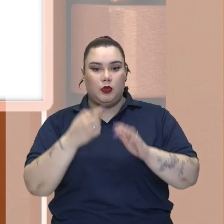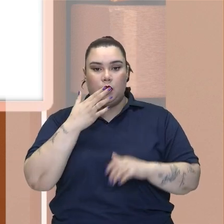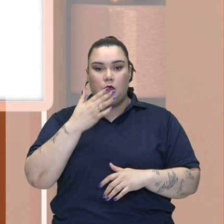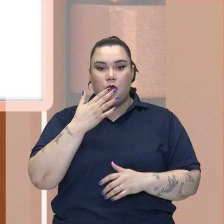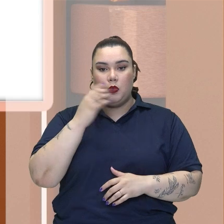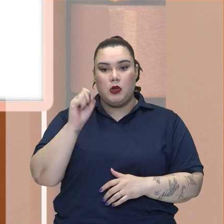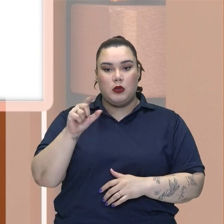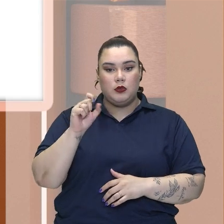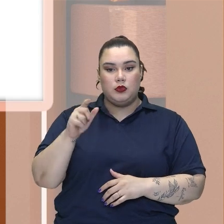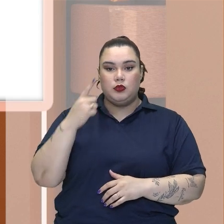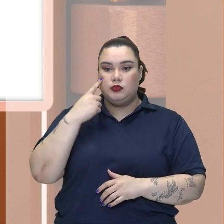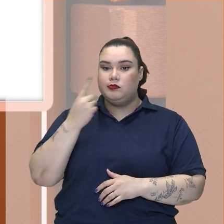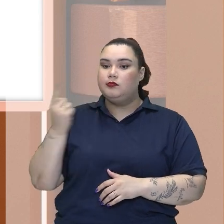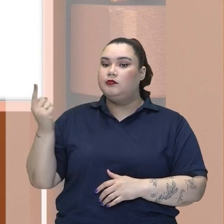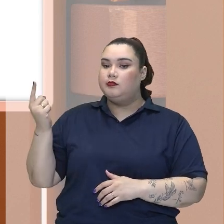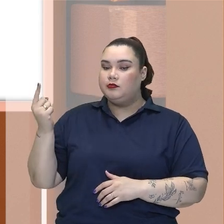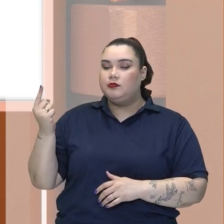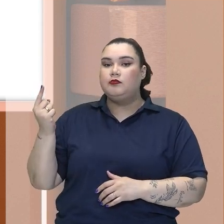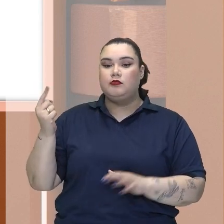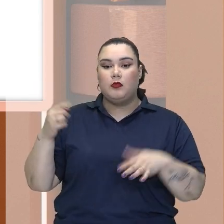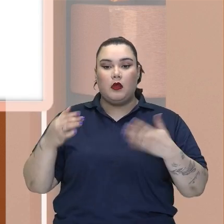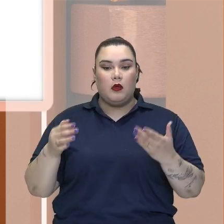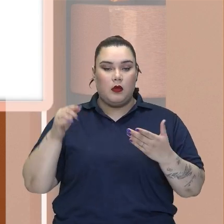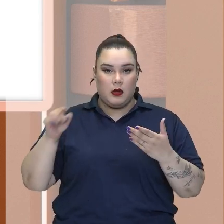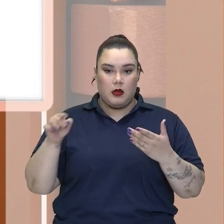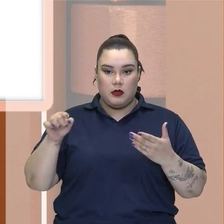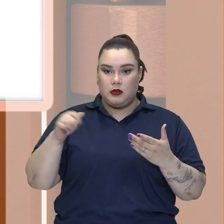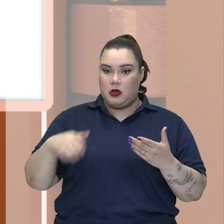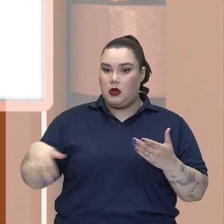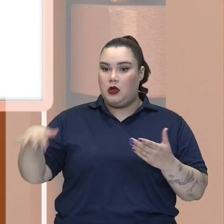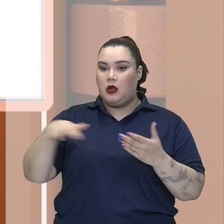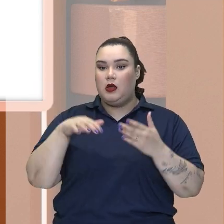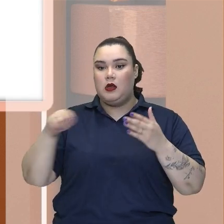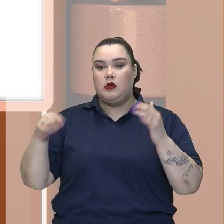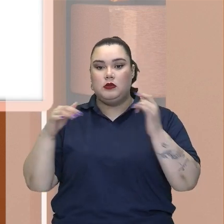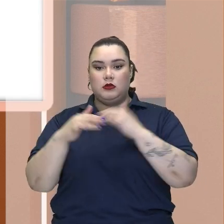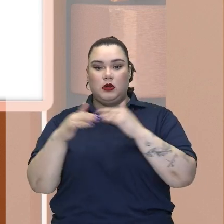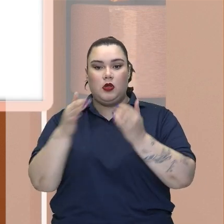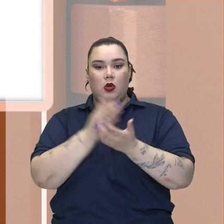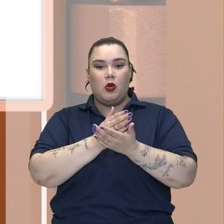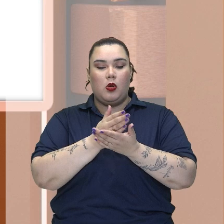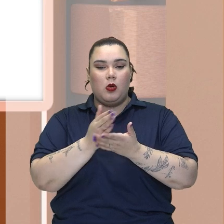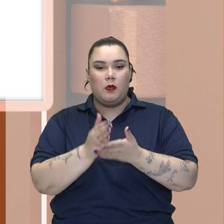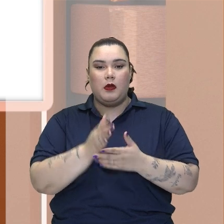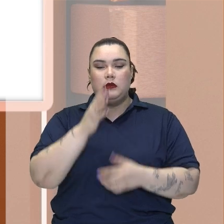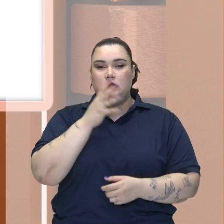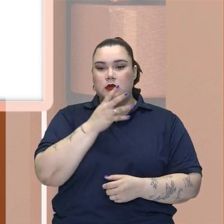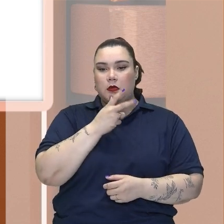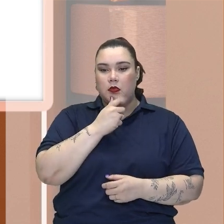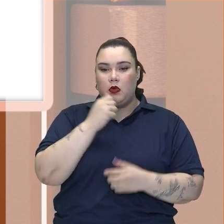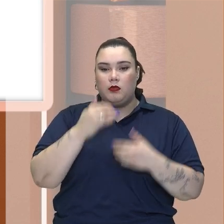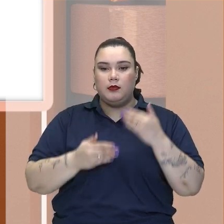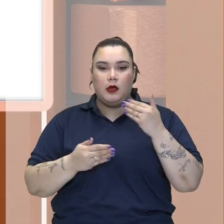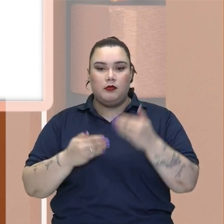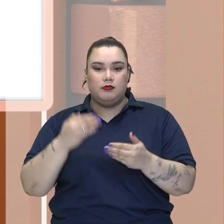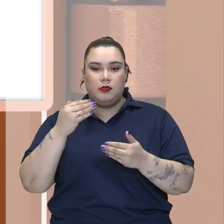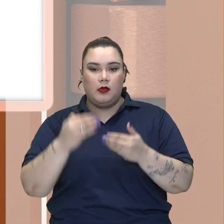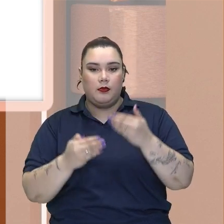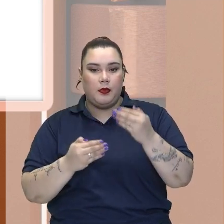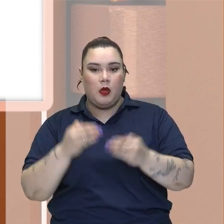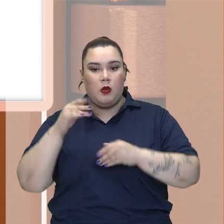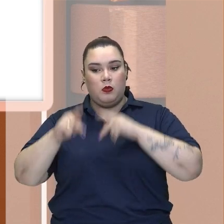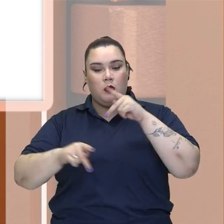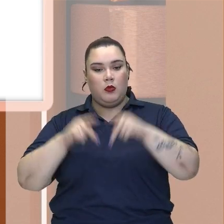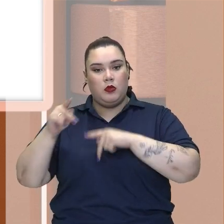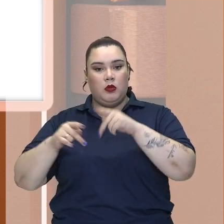mapa. Nessa região, a urbanização ela avançou de forma lenta, com uma significativa migração de sua